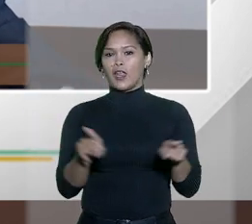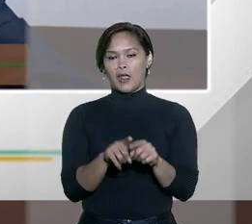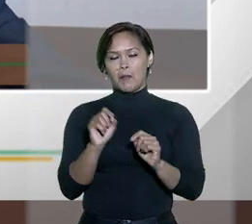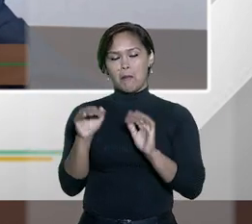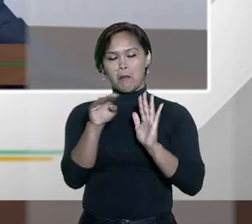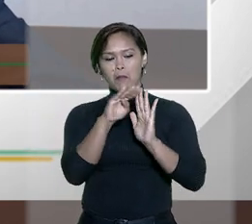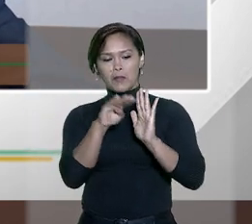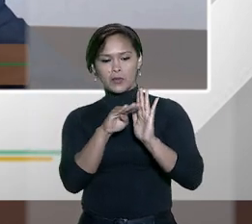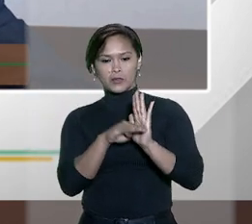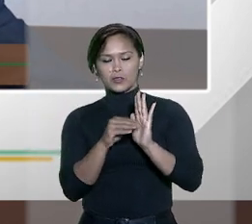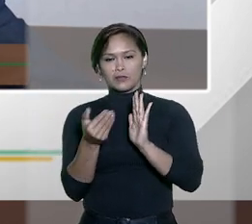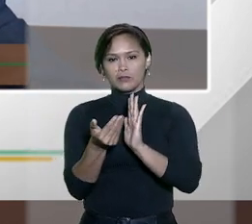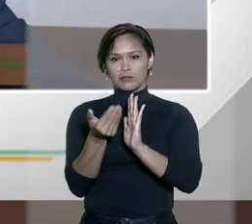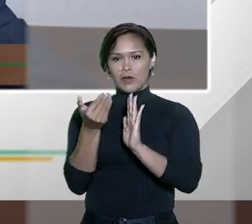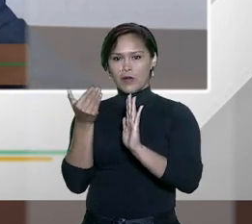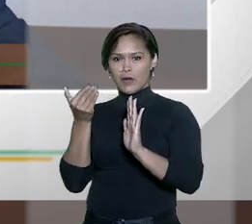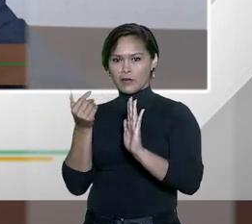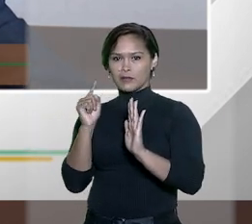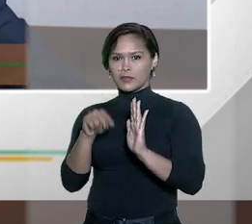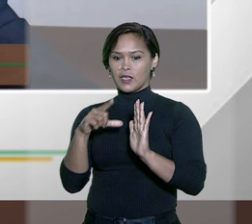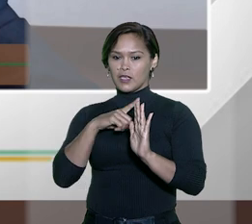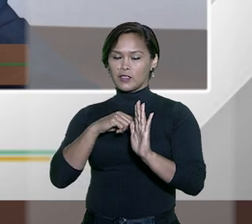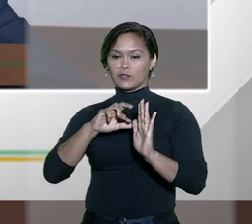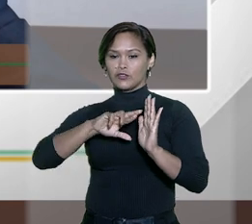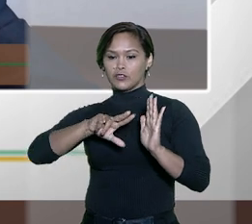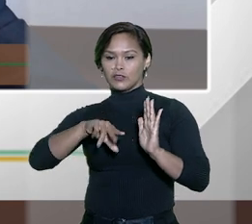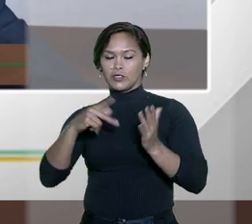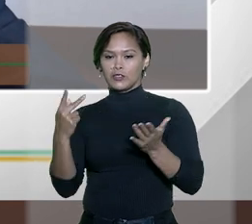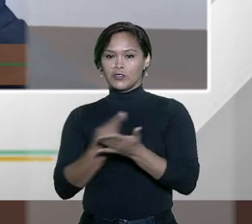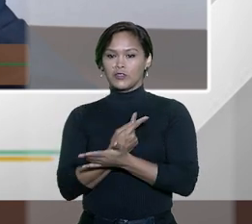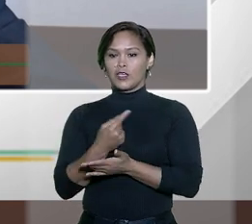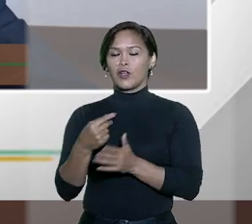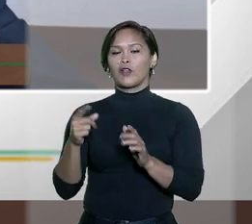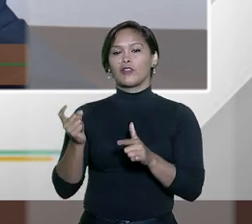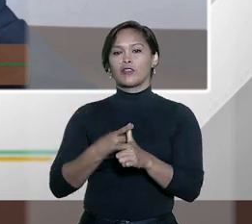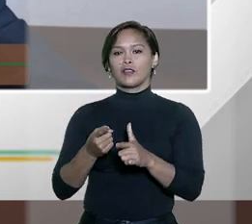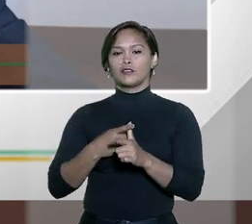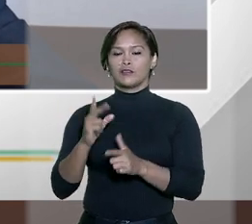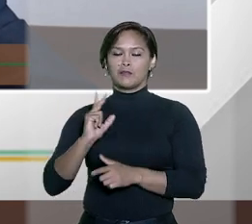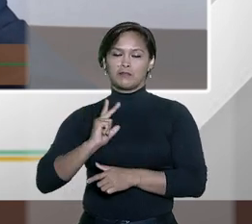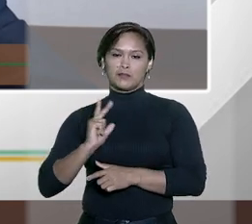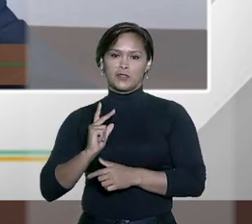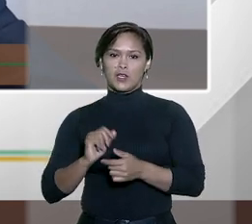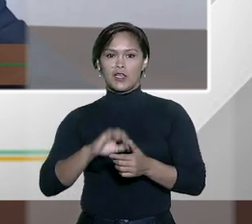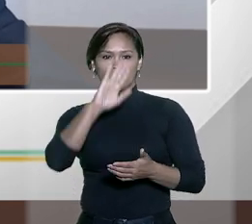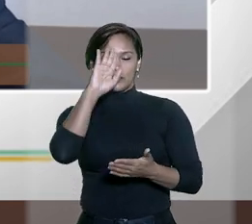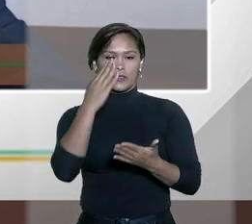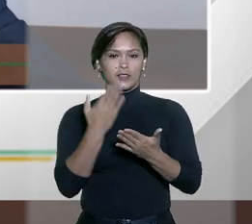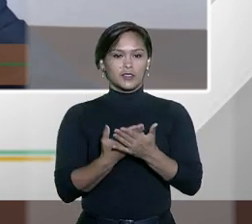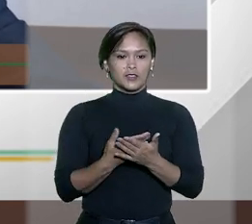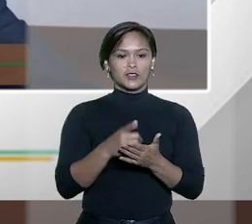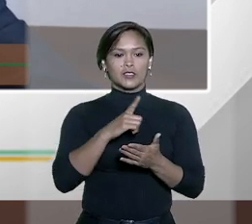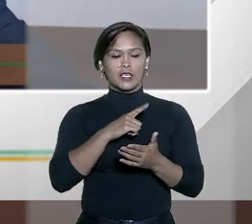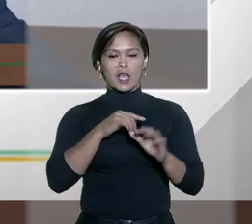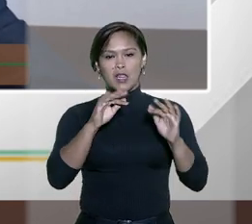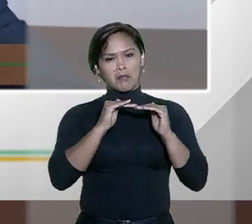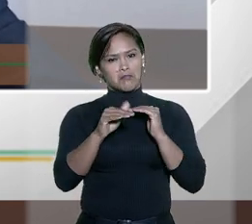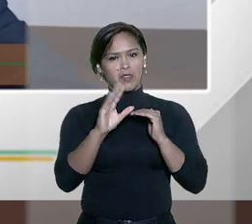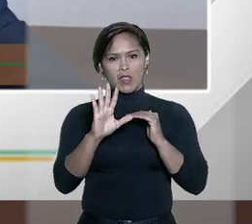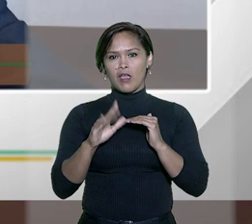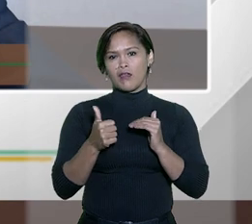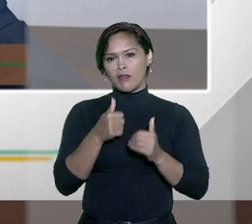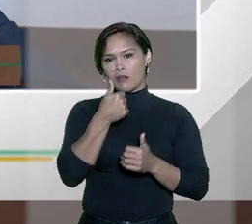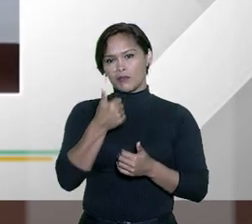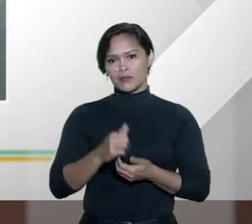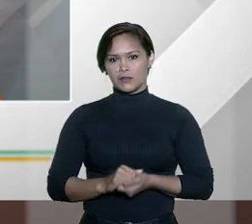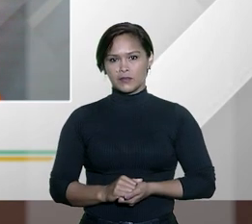né, projetada no tempo e bem diferente do que acontece na dívida entre particulares. Então, creio que, em linhas gerais, é isso.